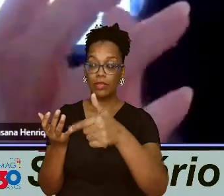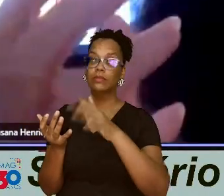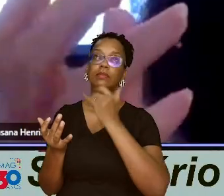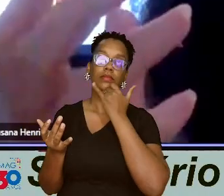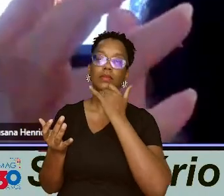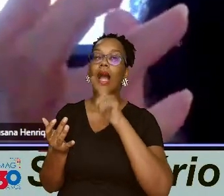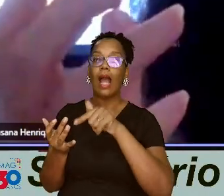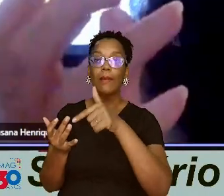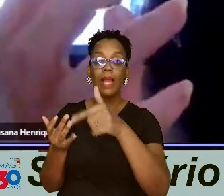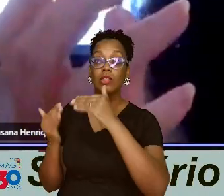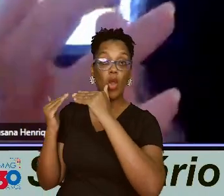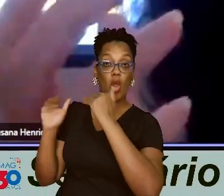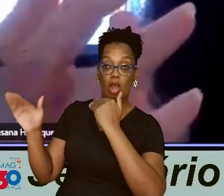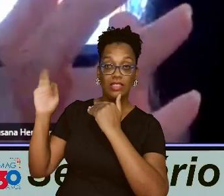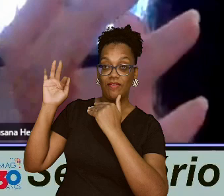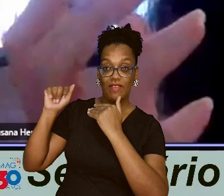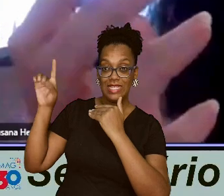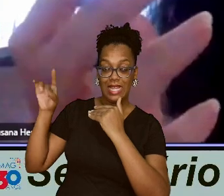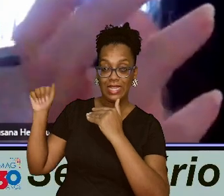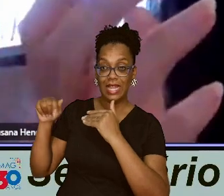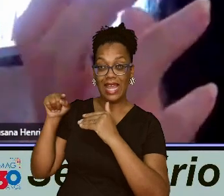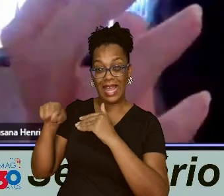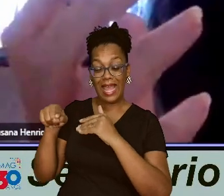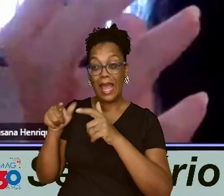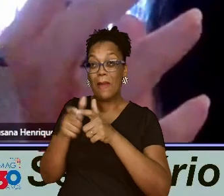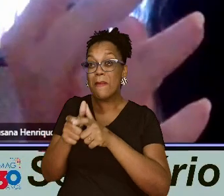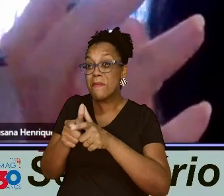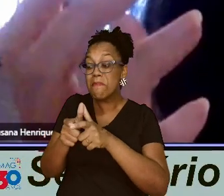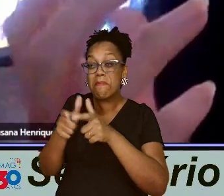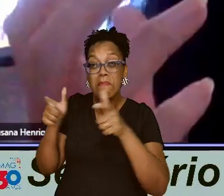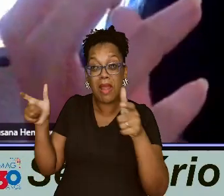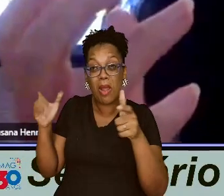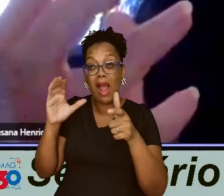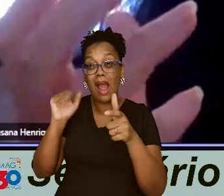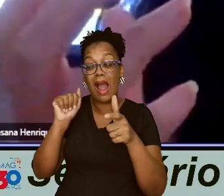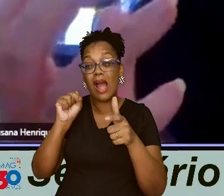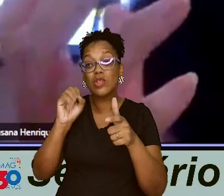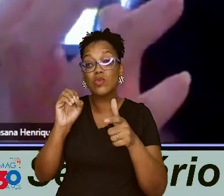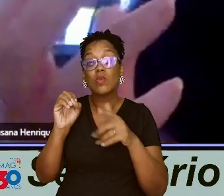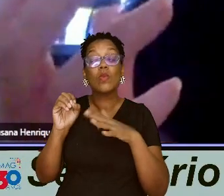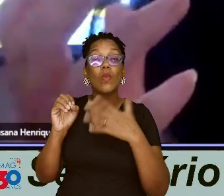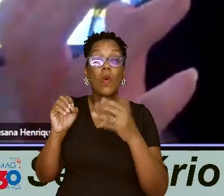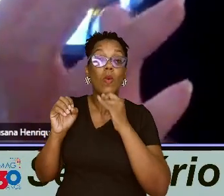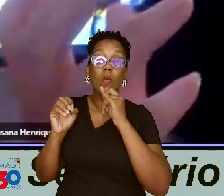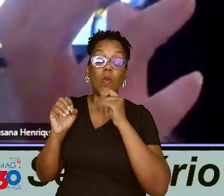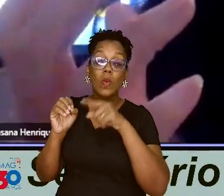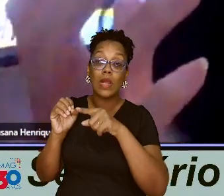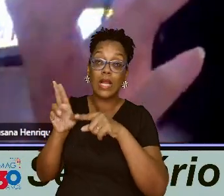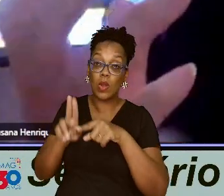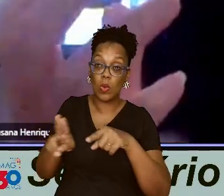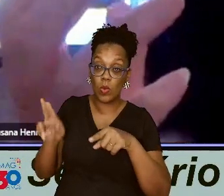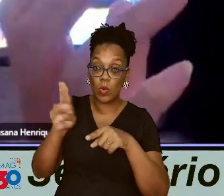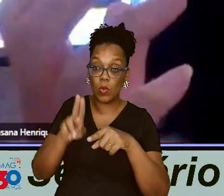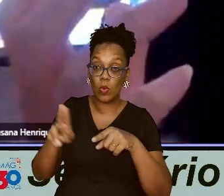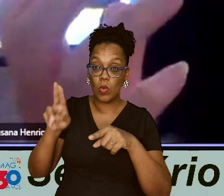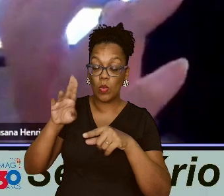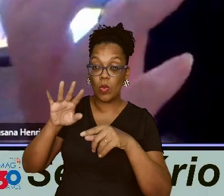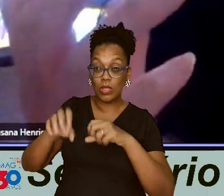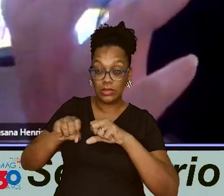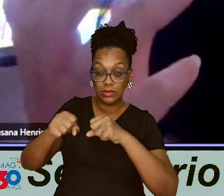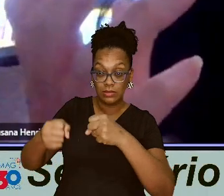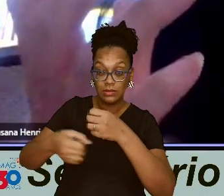sem a concordância da Fazenda, são majoritariamente os casos em que eles são utilizados como reforço